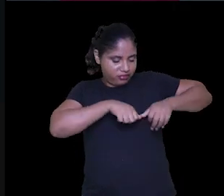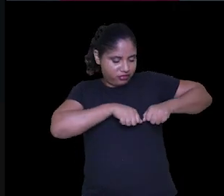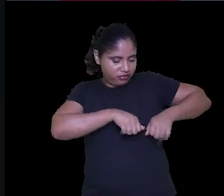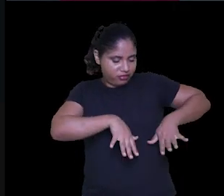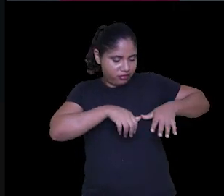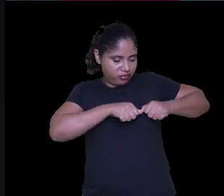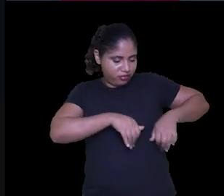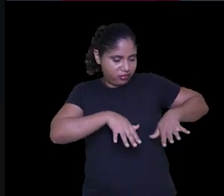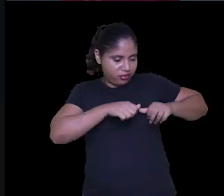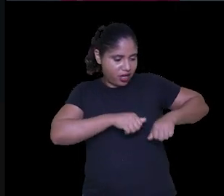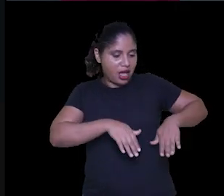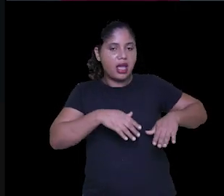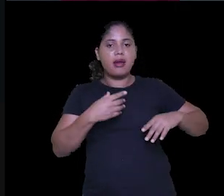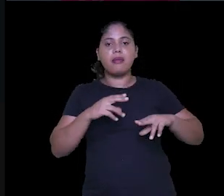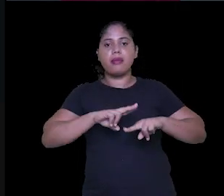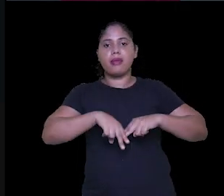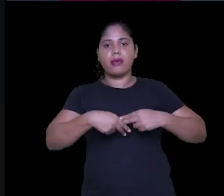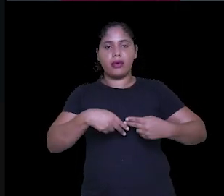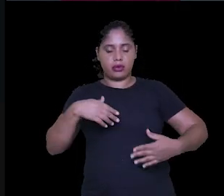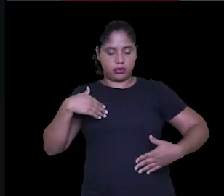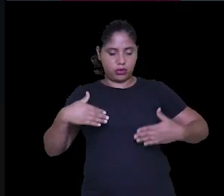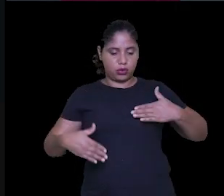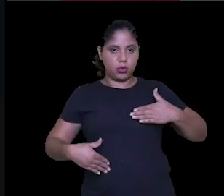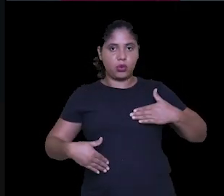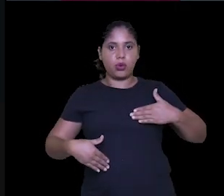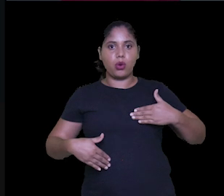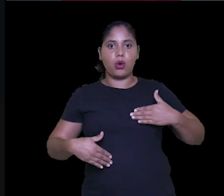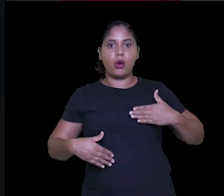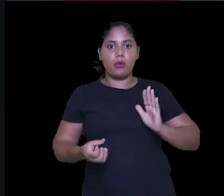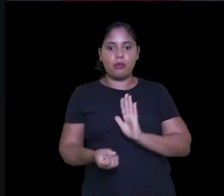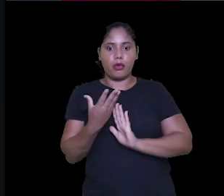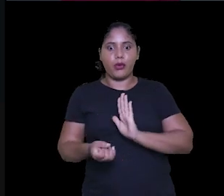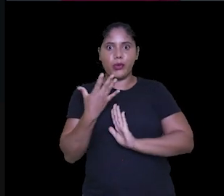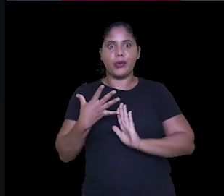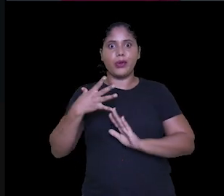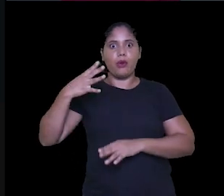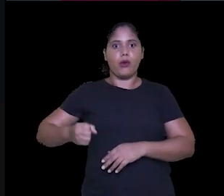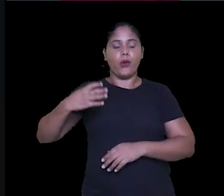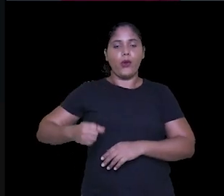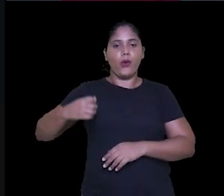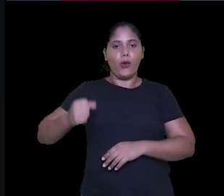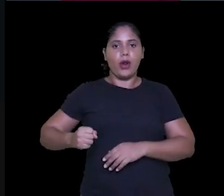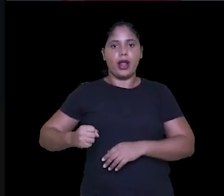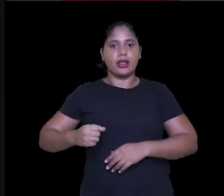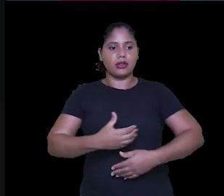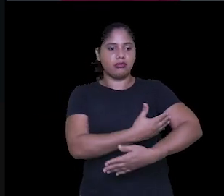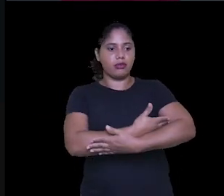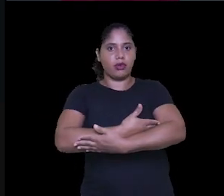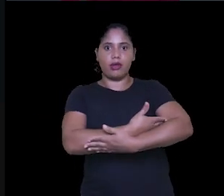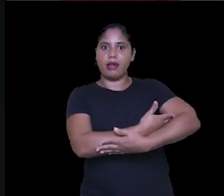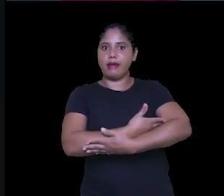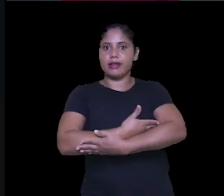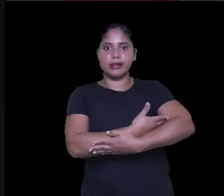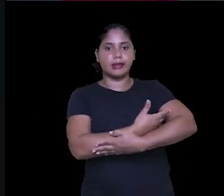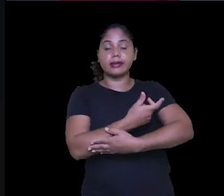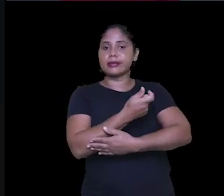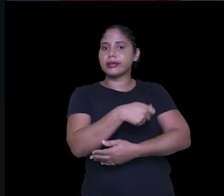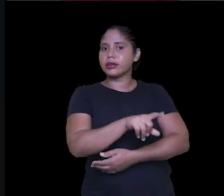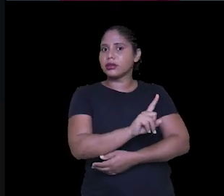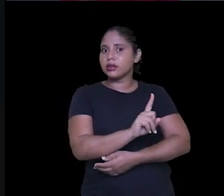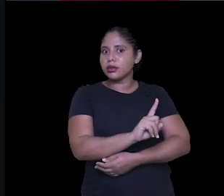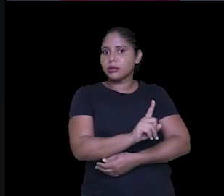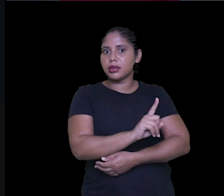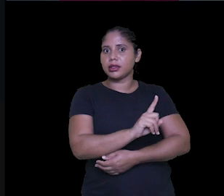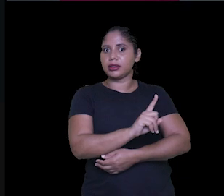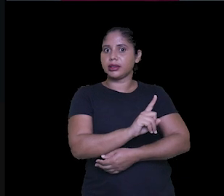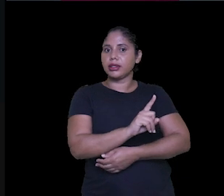mama pouco ou é ofertado pouco o peito para esse bebê. Então, quanto mais o bebê mamar,